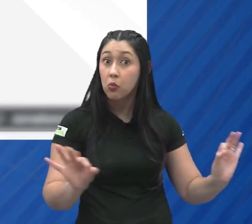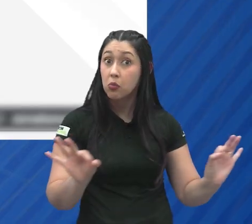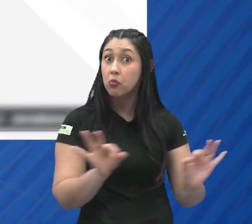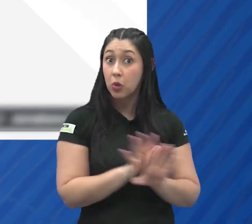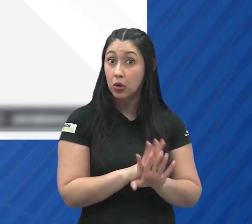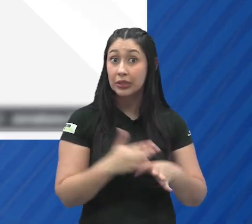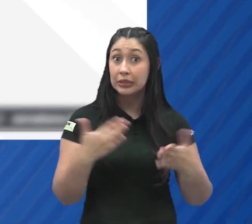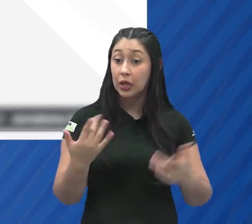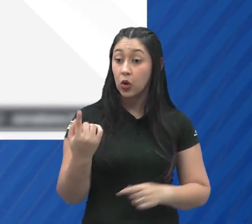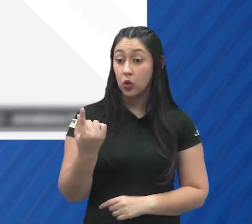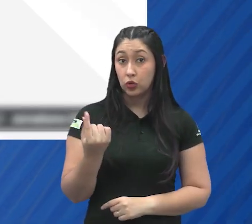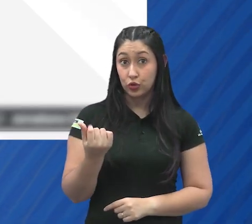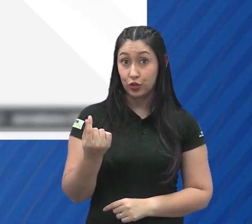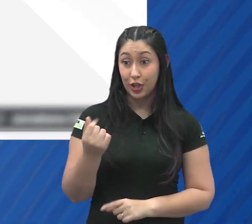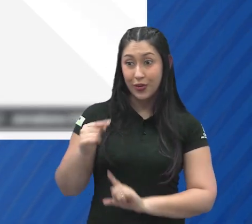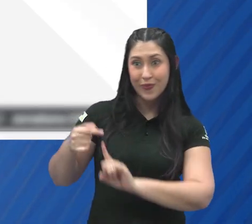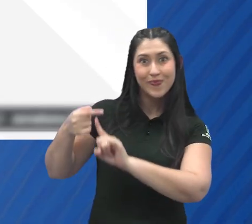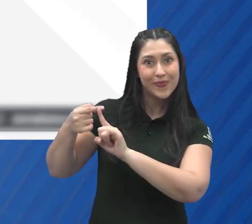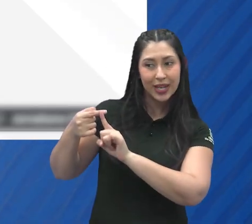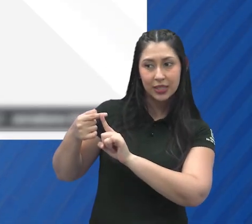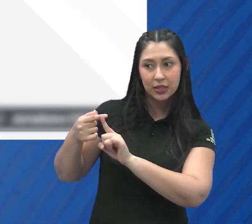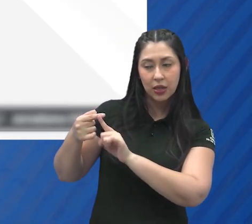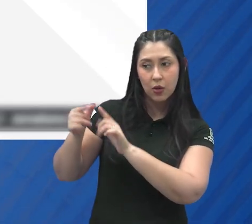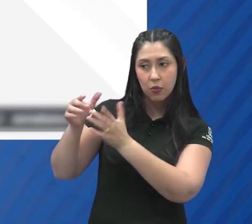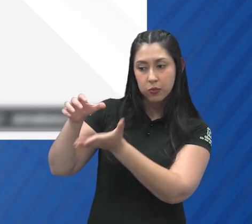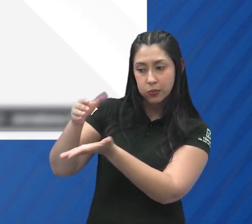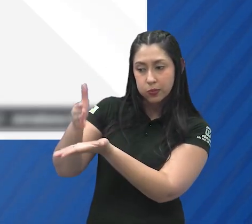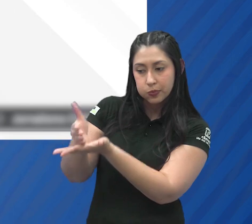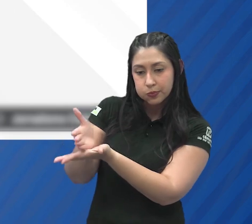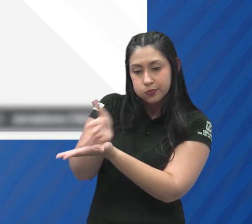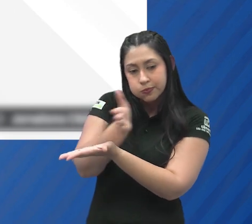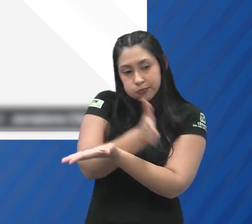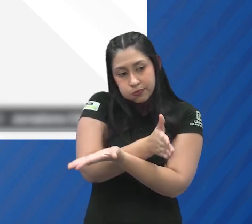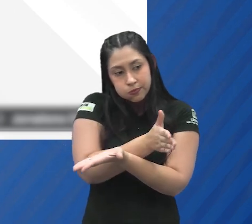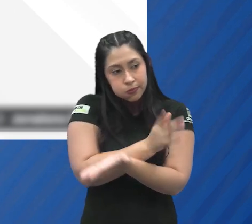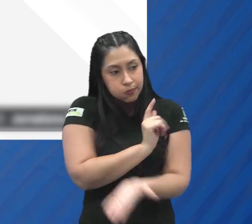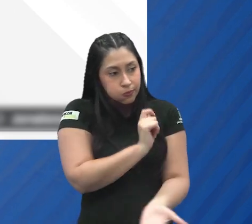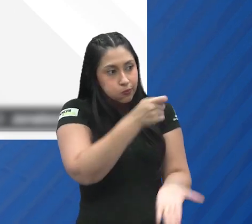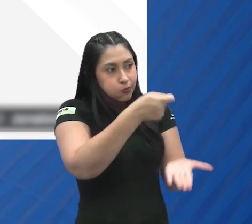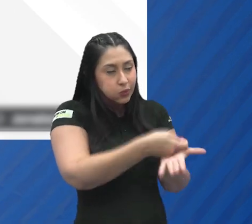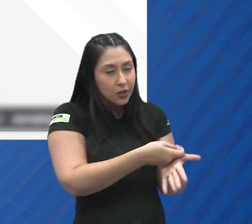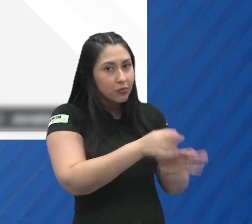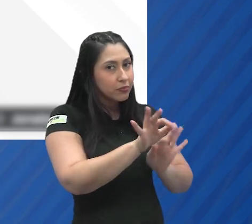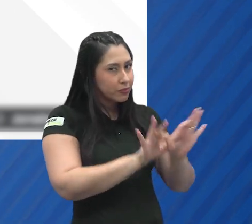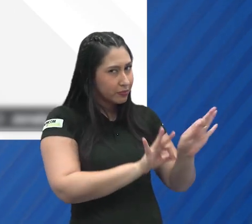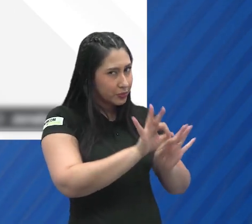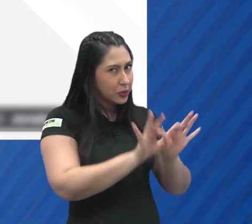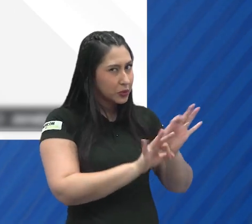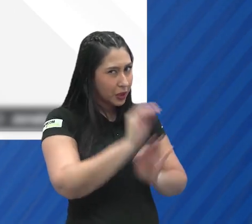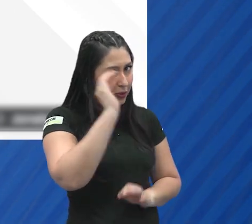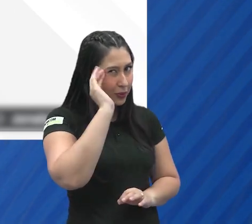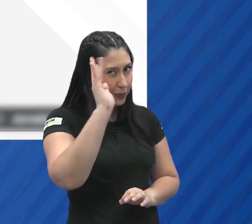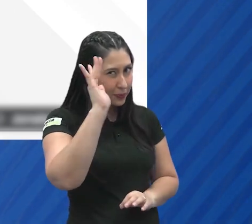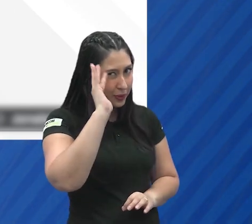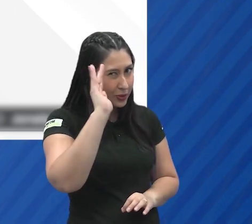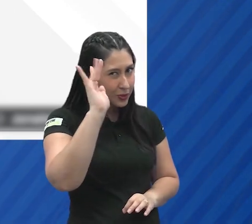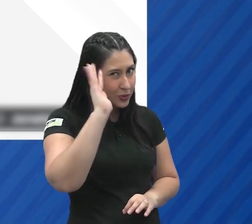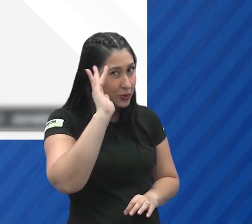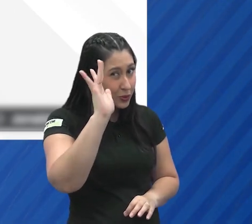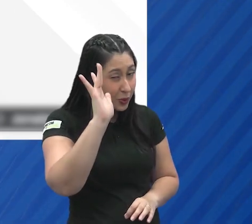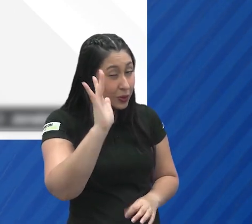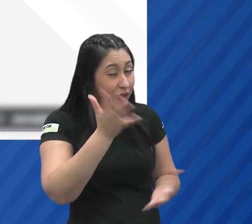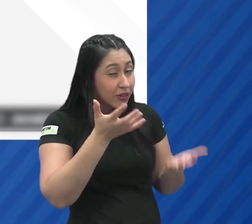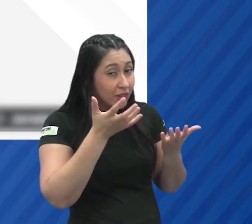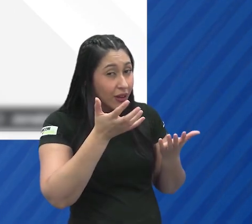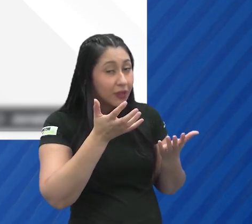primeiro. Então, esse dinheiro extra que entra, você reserva uma parte dele para te ajudar a realizar esses planos, esses objetivos que